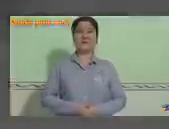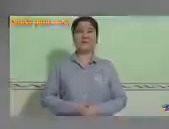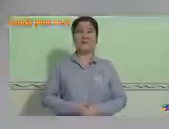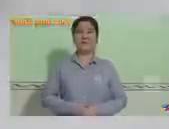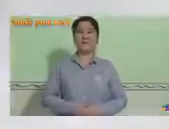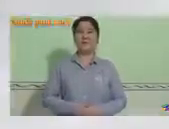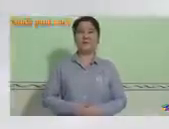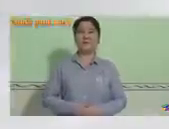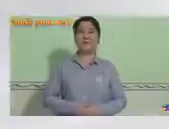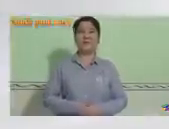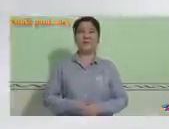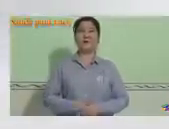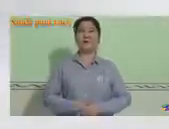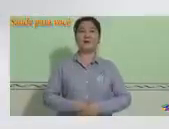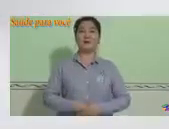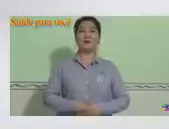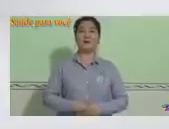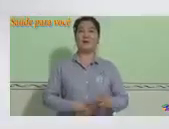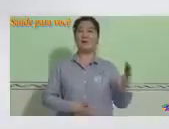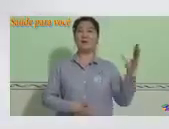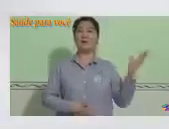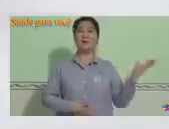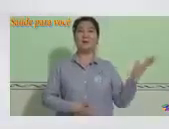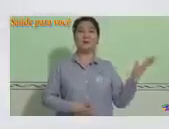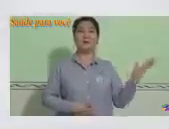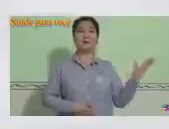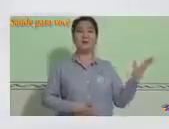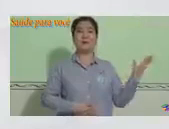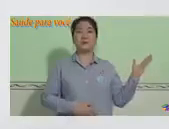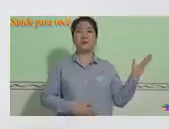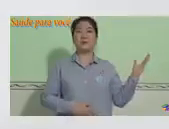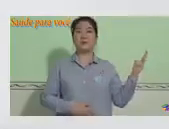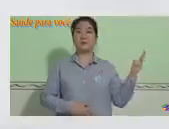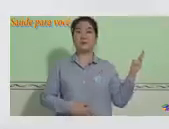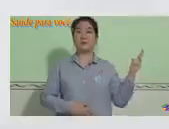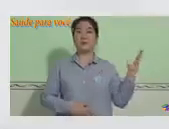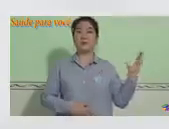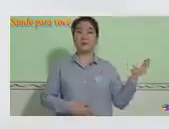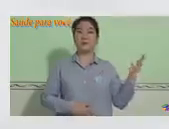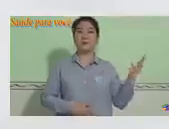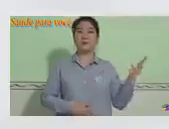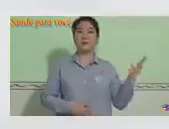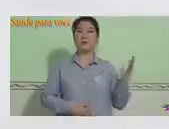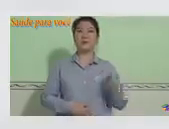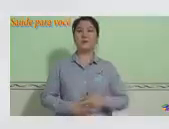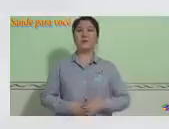e protegendo o corpo de doenças cardiovasculares e cerebrais, vírgula, melhorando a memória e a